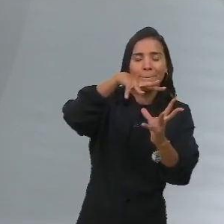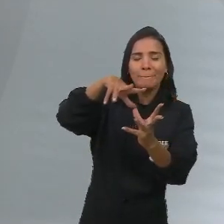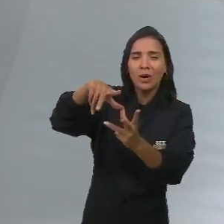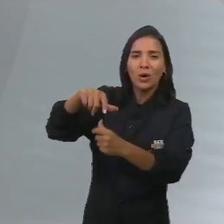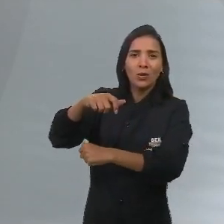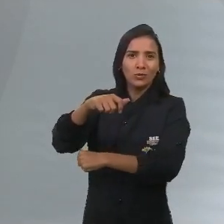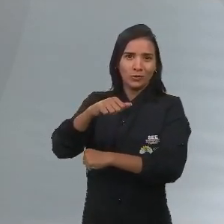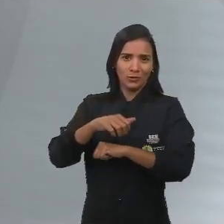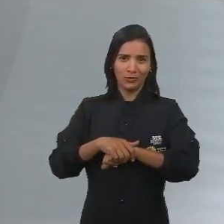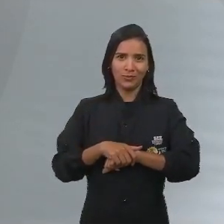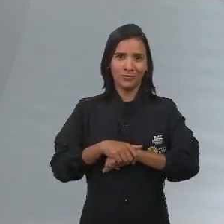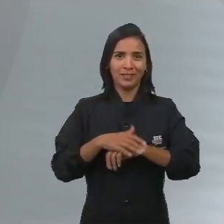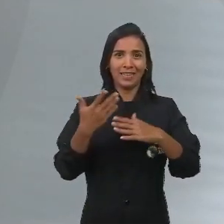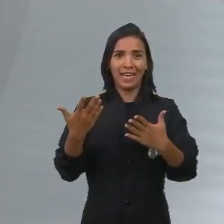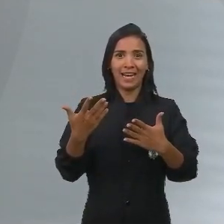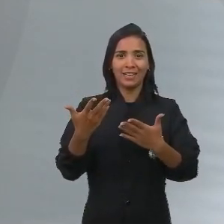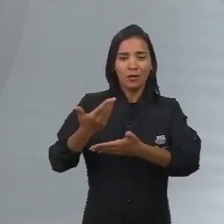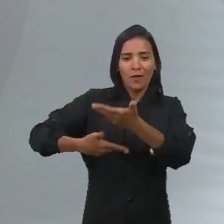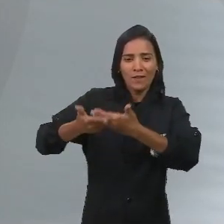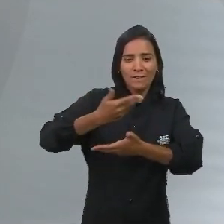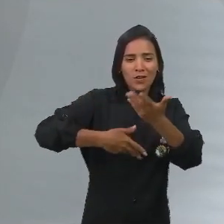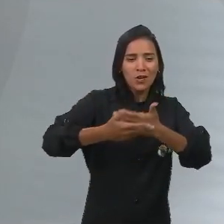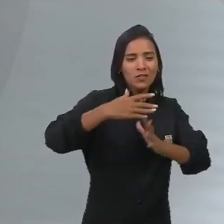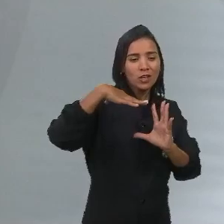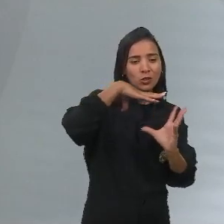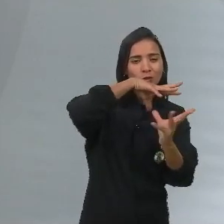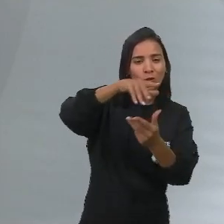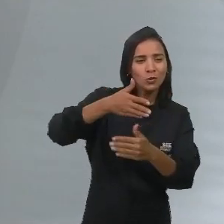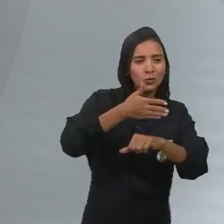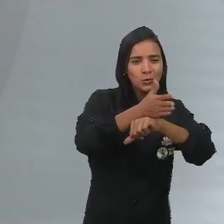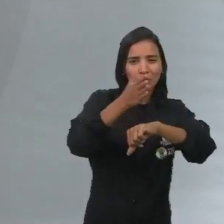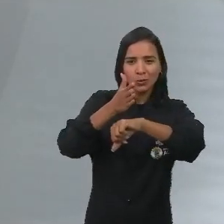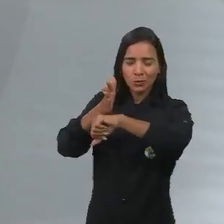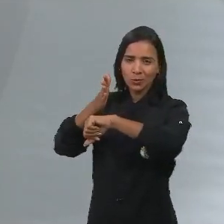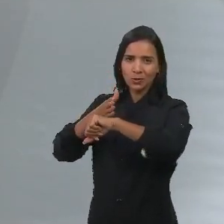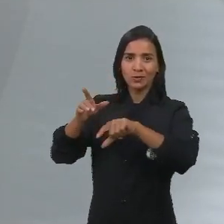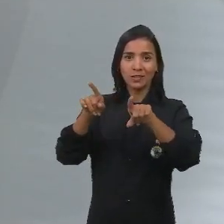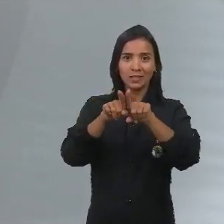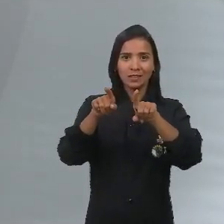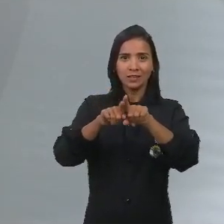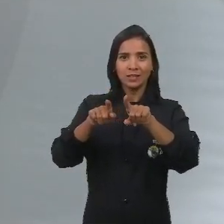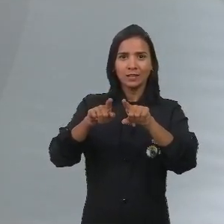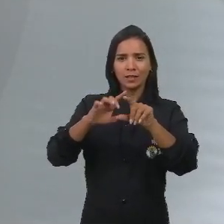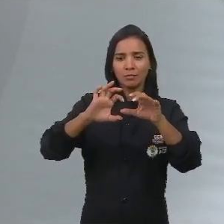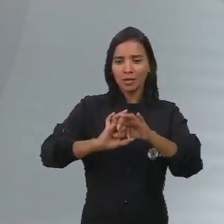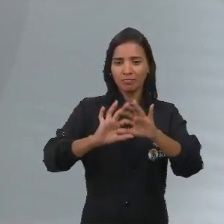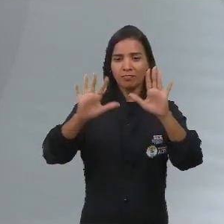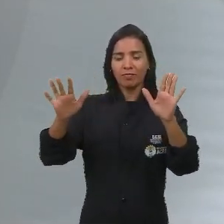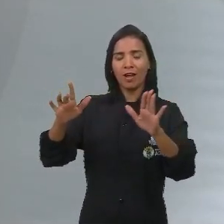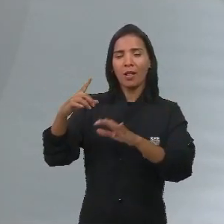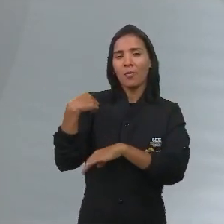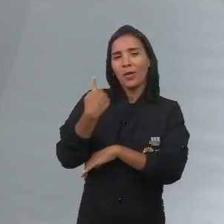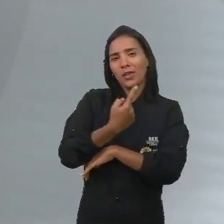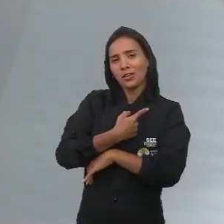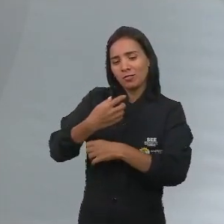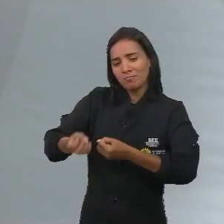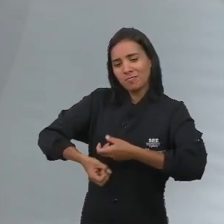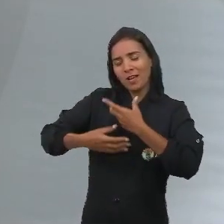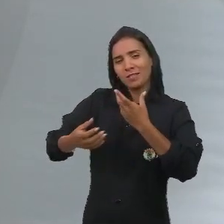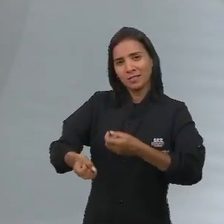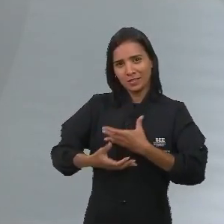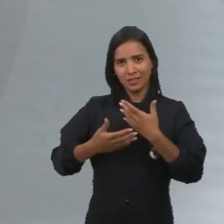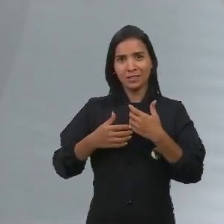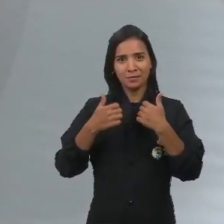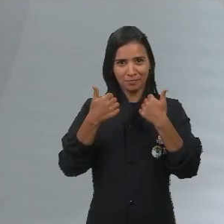englobar todas essas Vertentes e expressar o indivíduo no seu melhor e no seu maior potencial